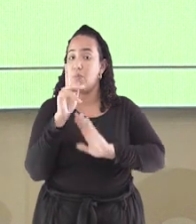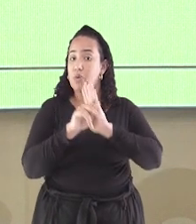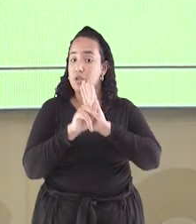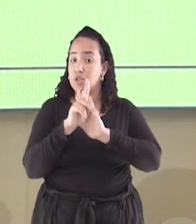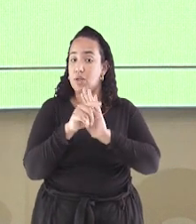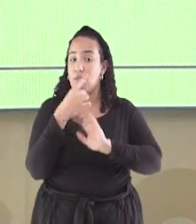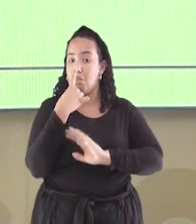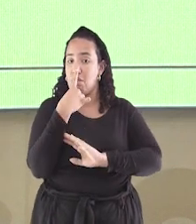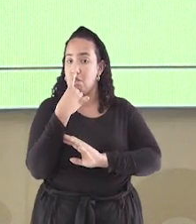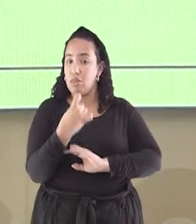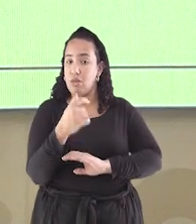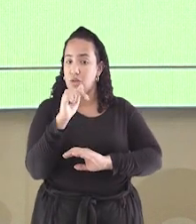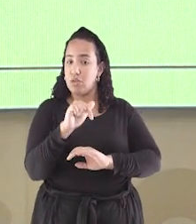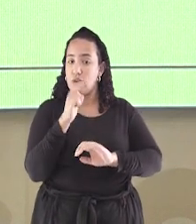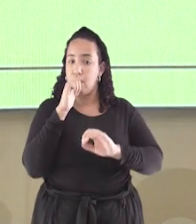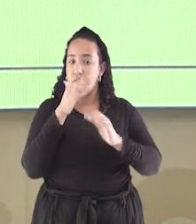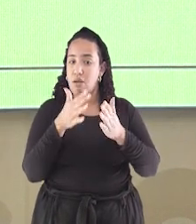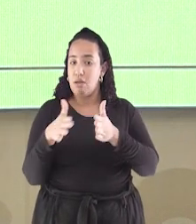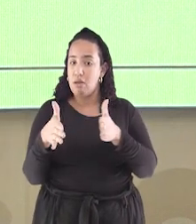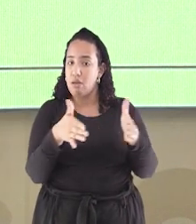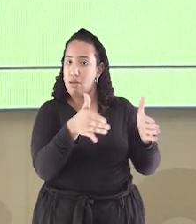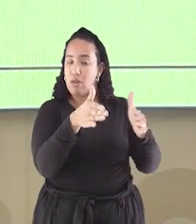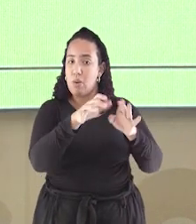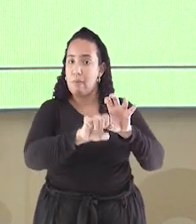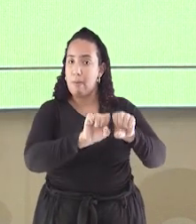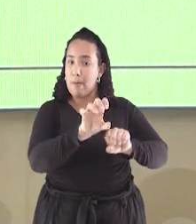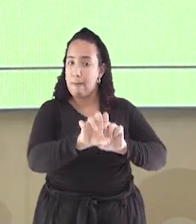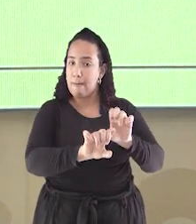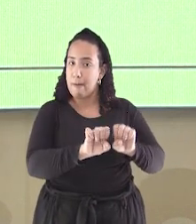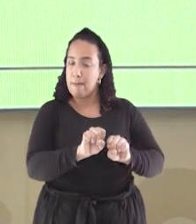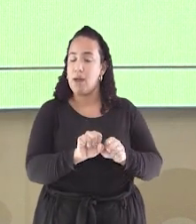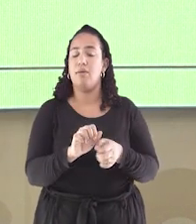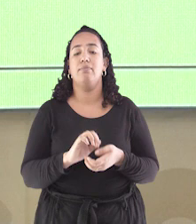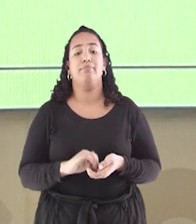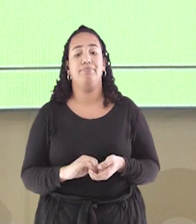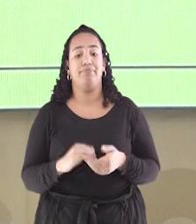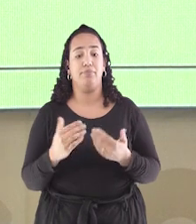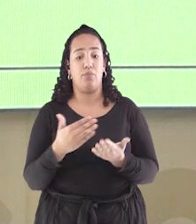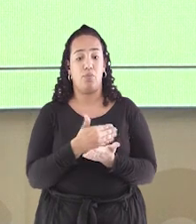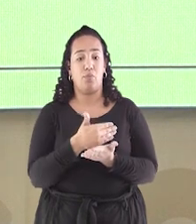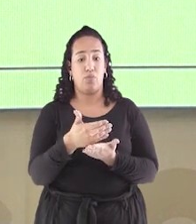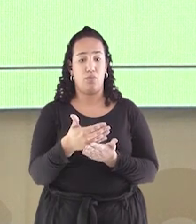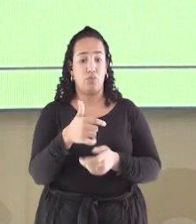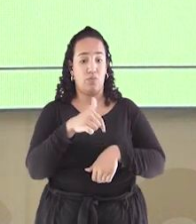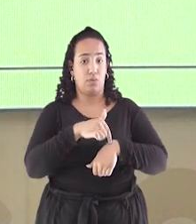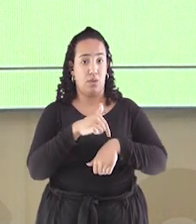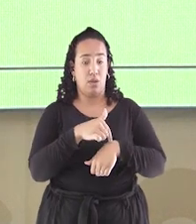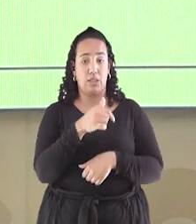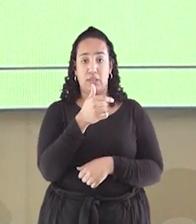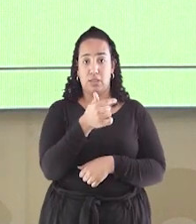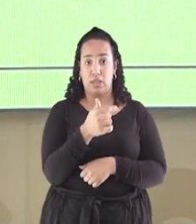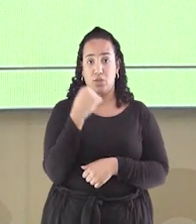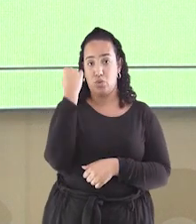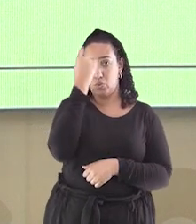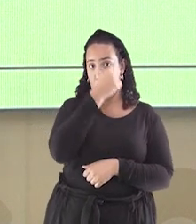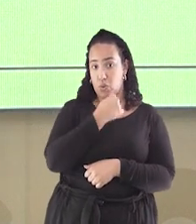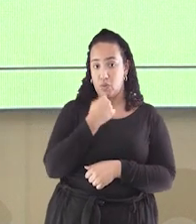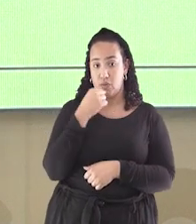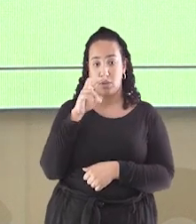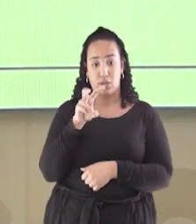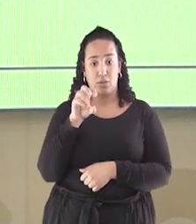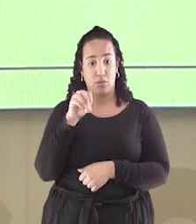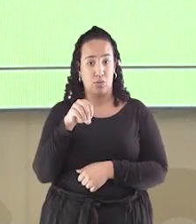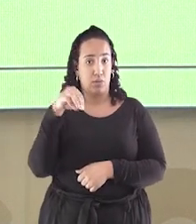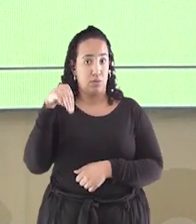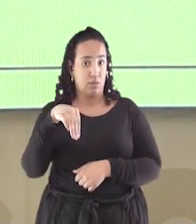um projeto para recolher o lixo nas margens do Rio Marinho, em Cariacica. Eles começaram às